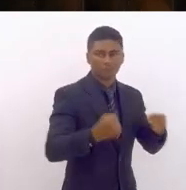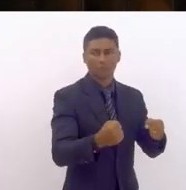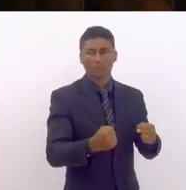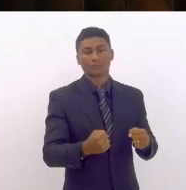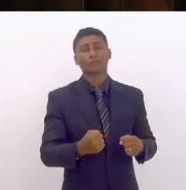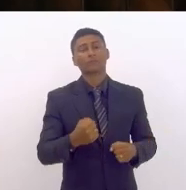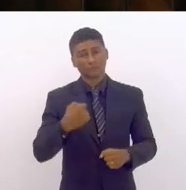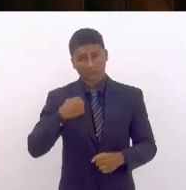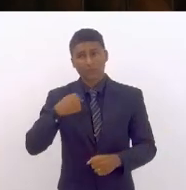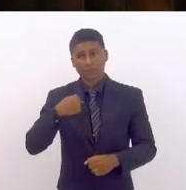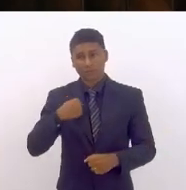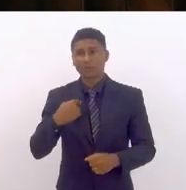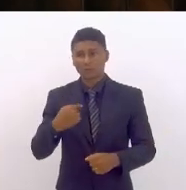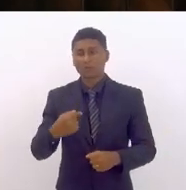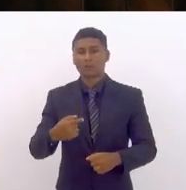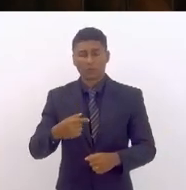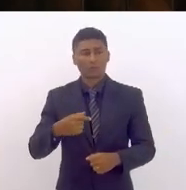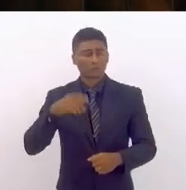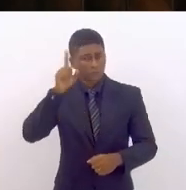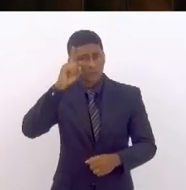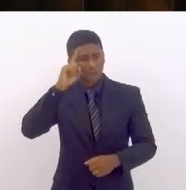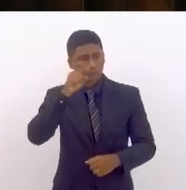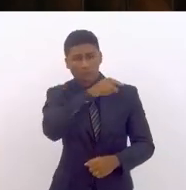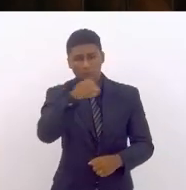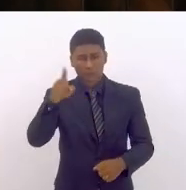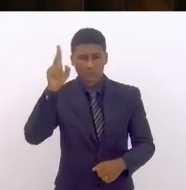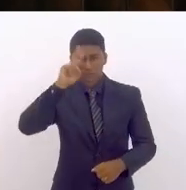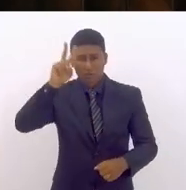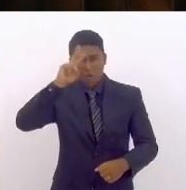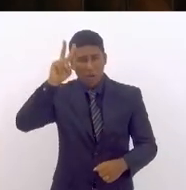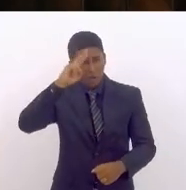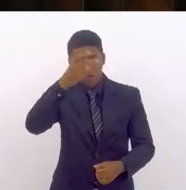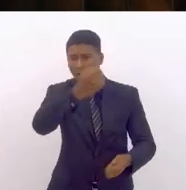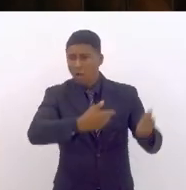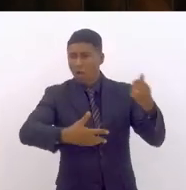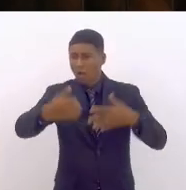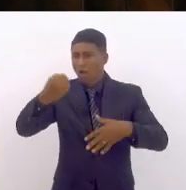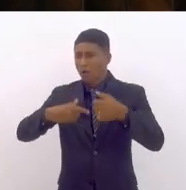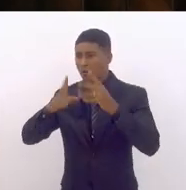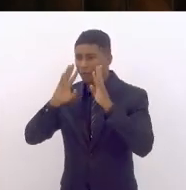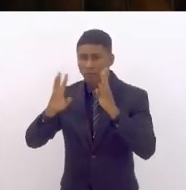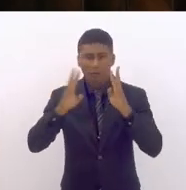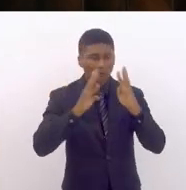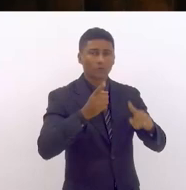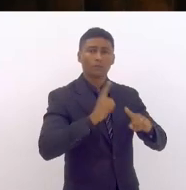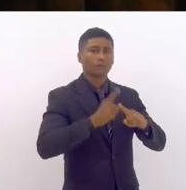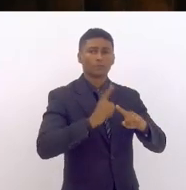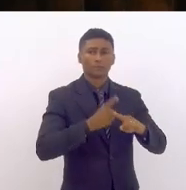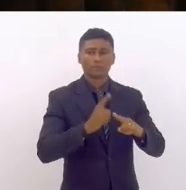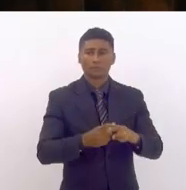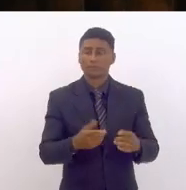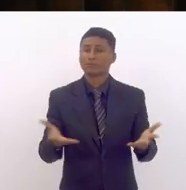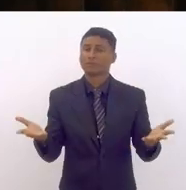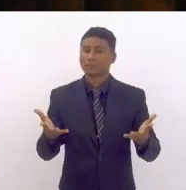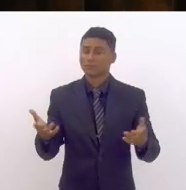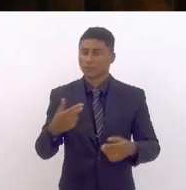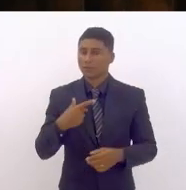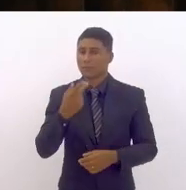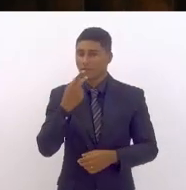Eu escuto o testemunho diário de vocês, porque, meus amigos, eu tenho de, agora eu vou falar com